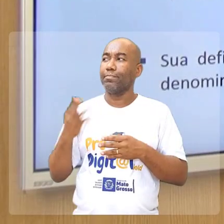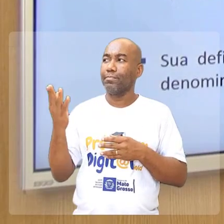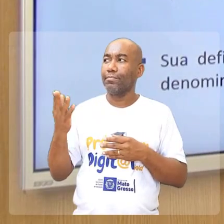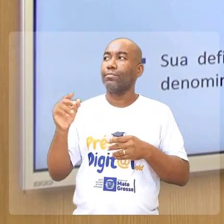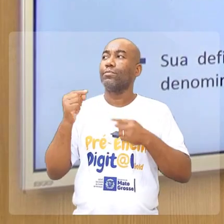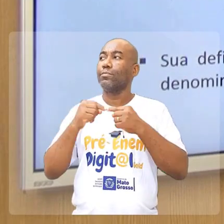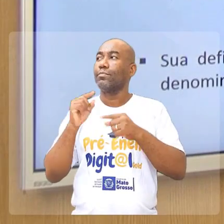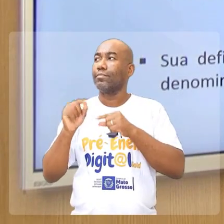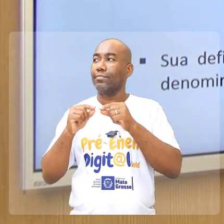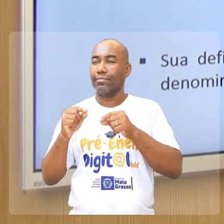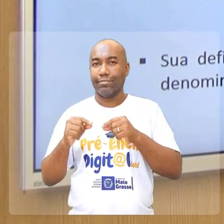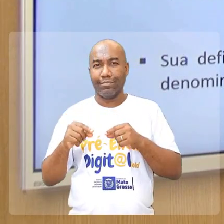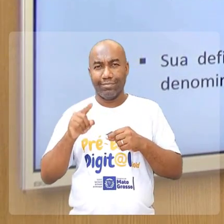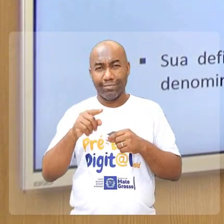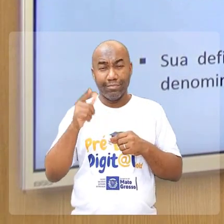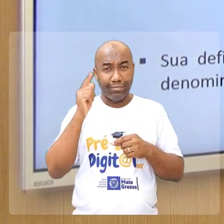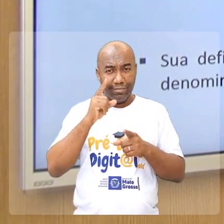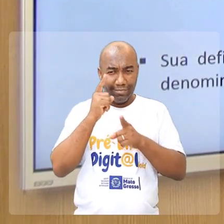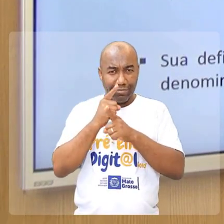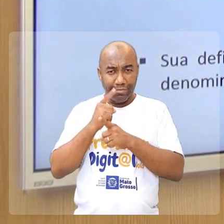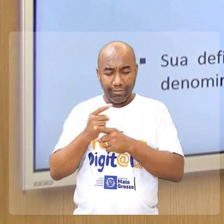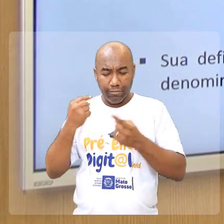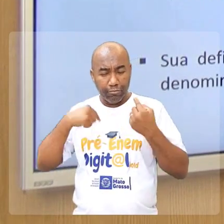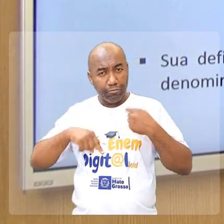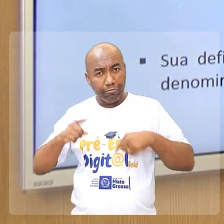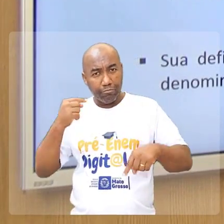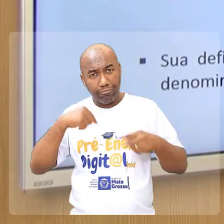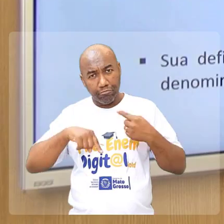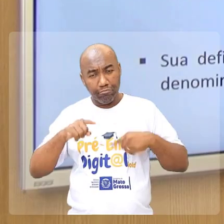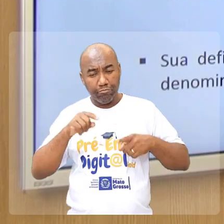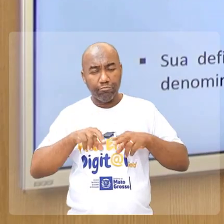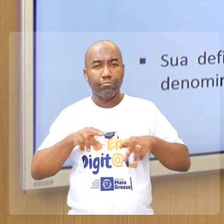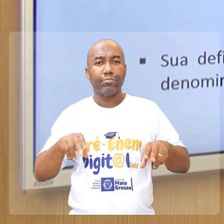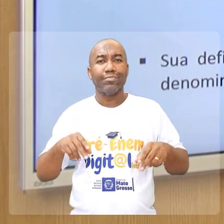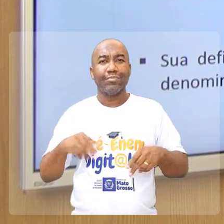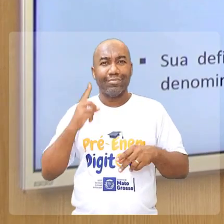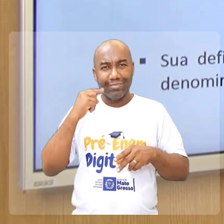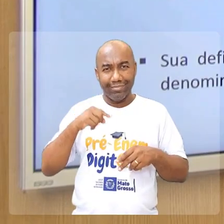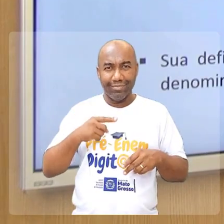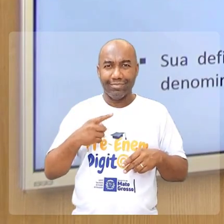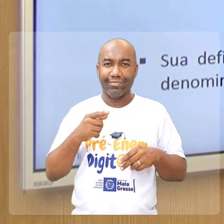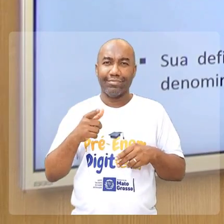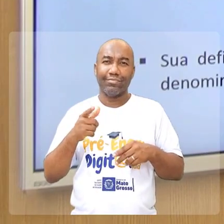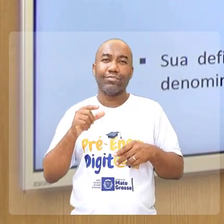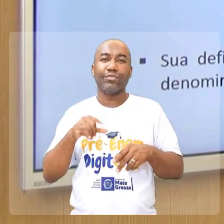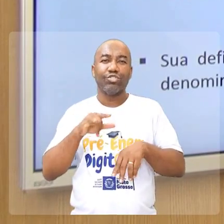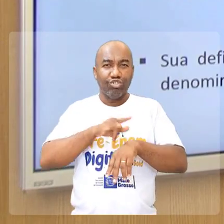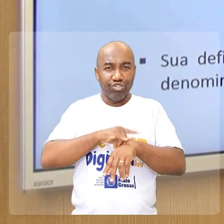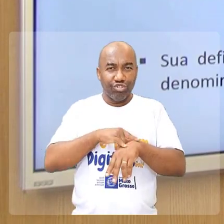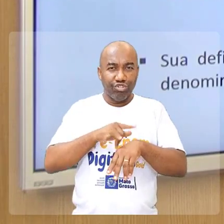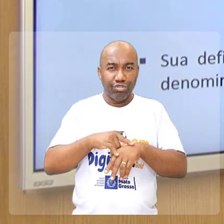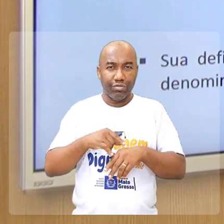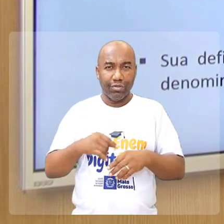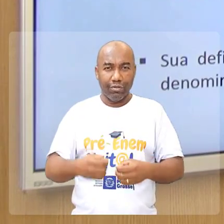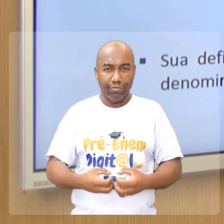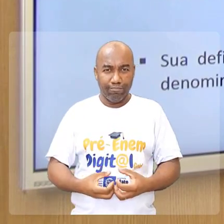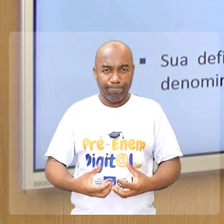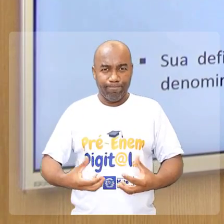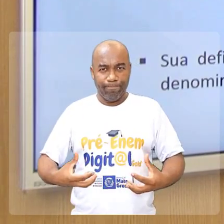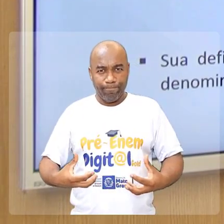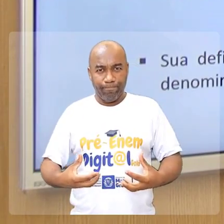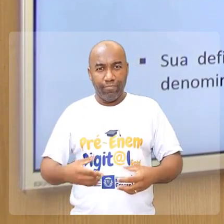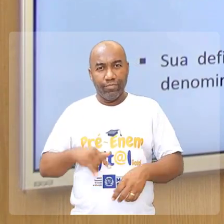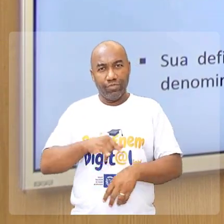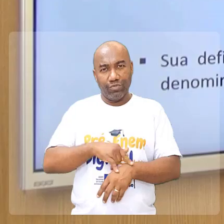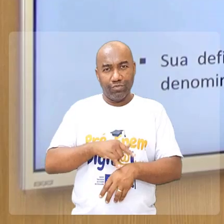esse hormônio é quem controla o volume da urina que nós produzimos.